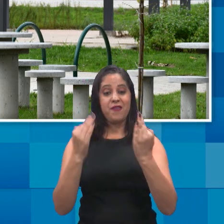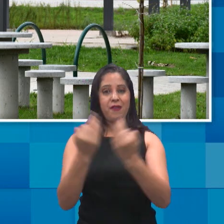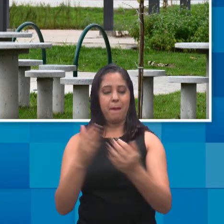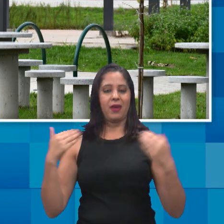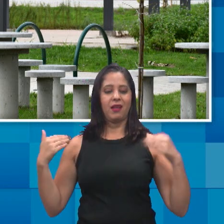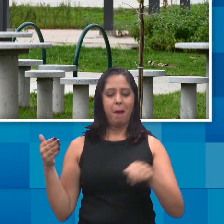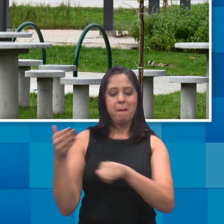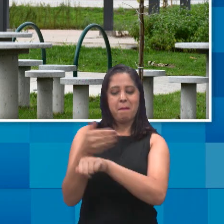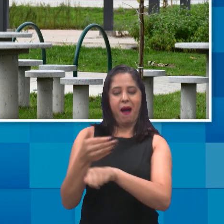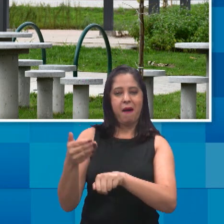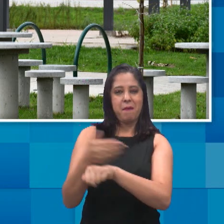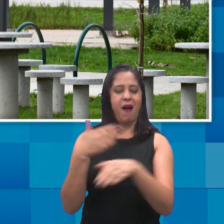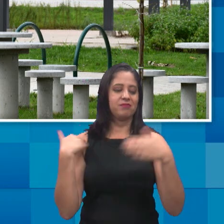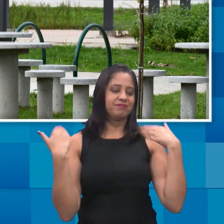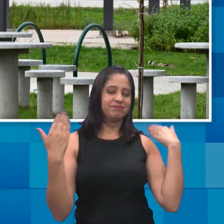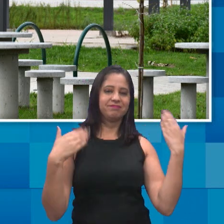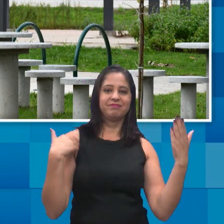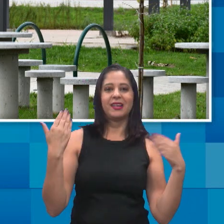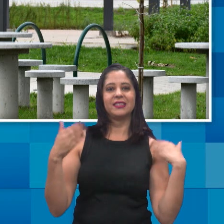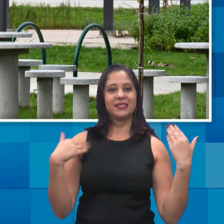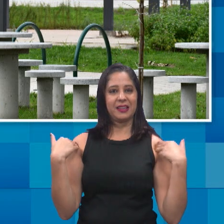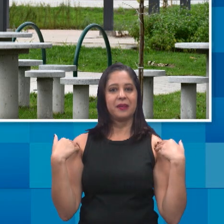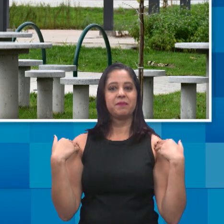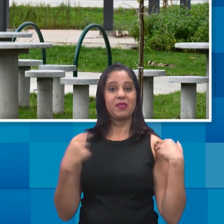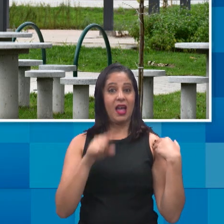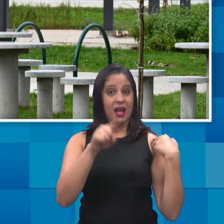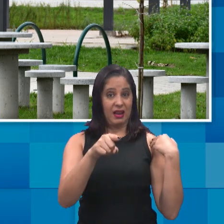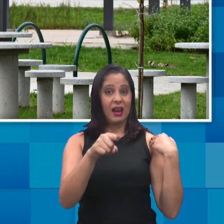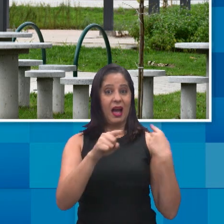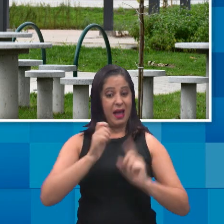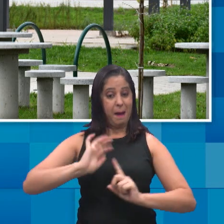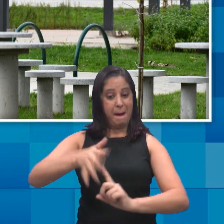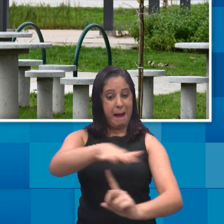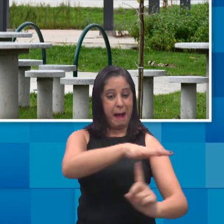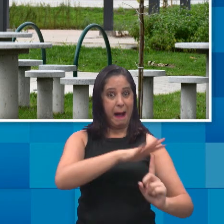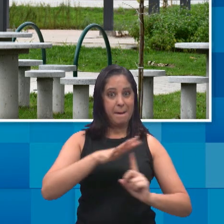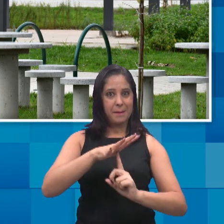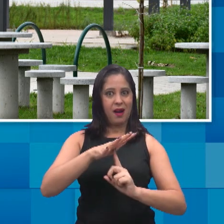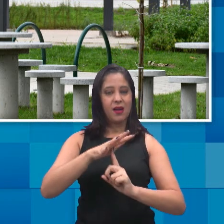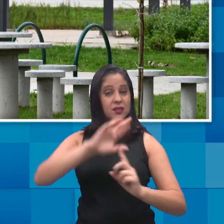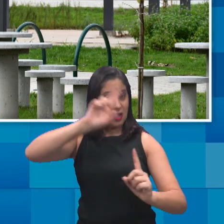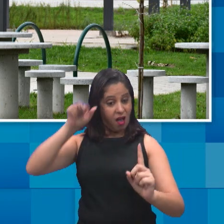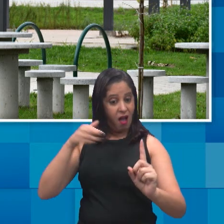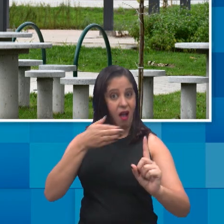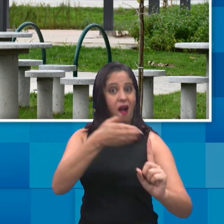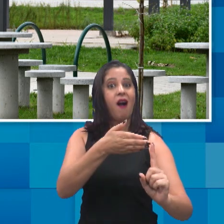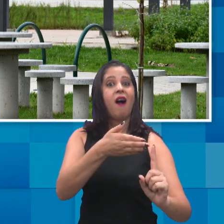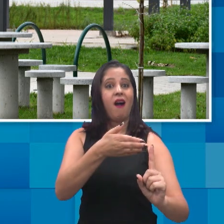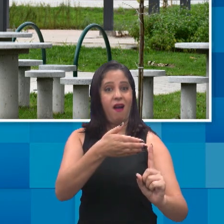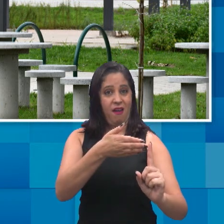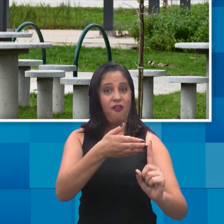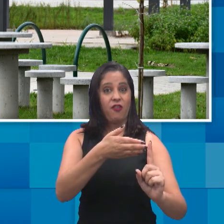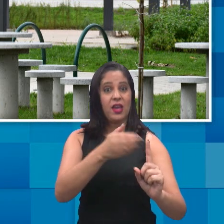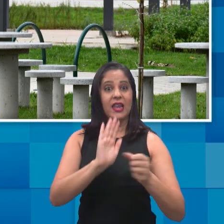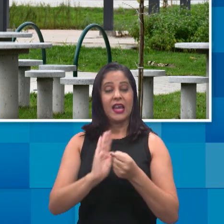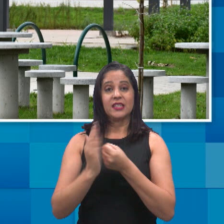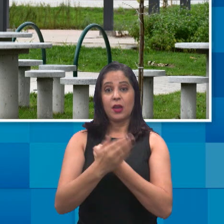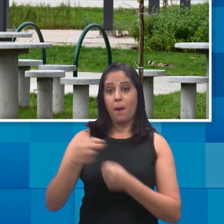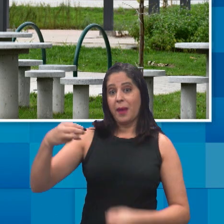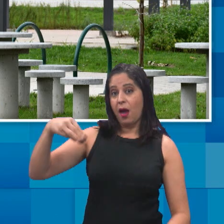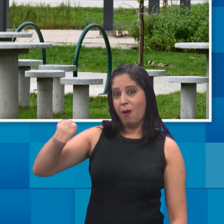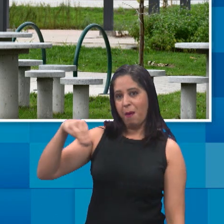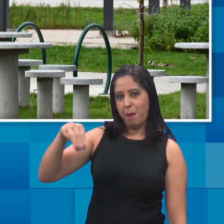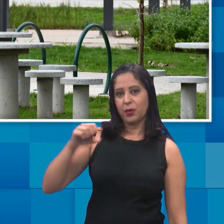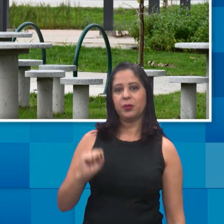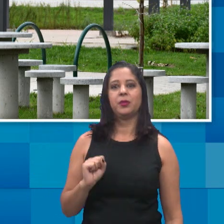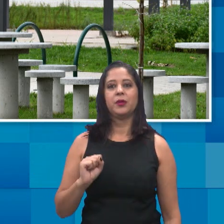toda a nossa cidade, uma referência lá para o Jardim Morumbi, é um dos últimos espaços públicos lá que não eram urbanizados, e